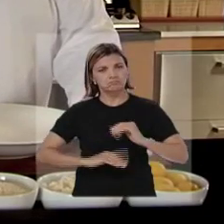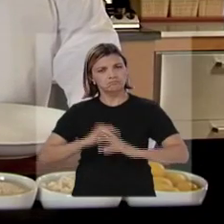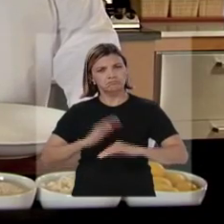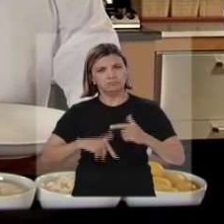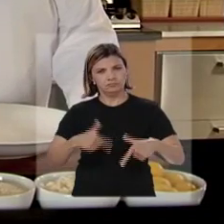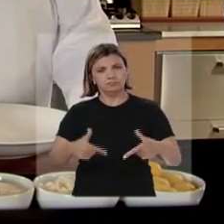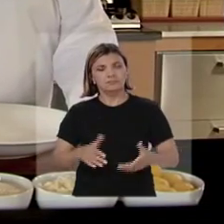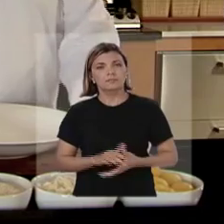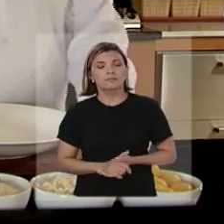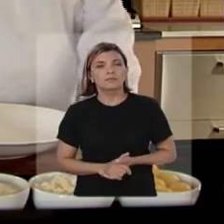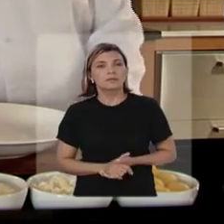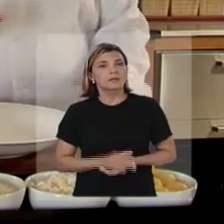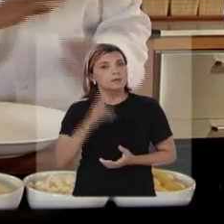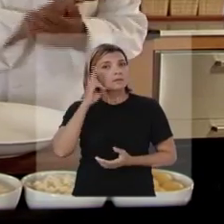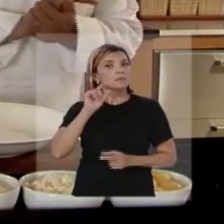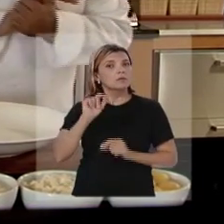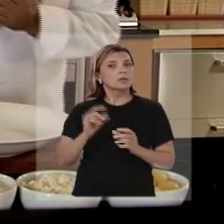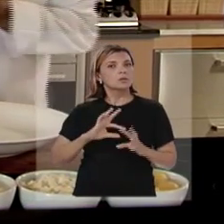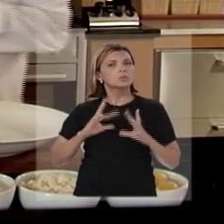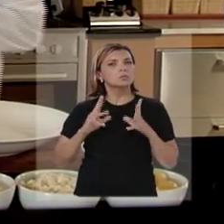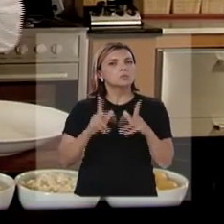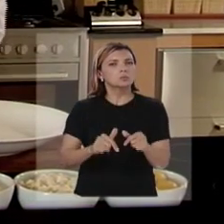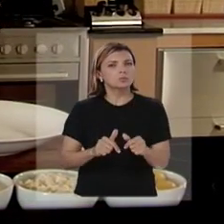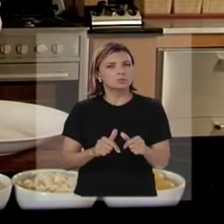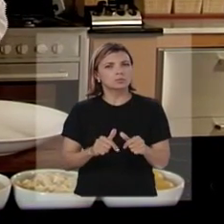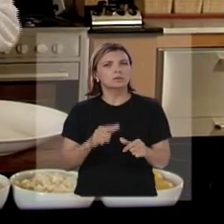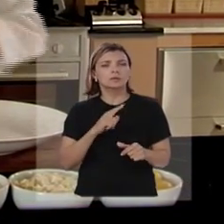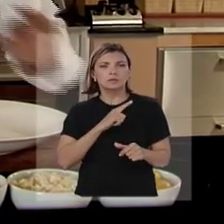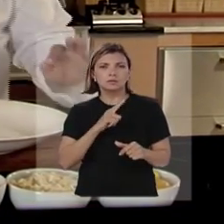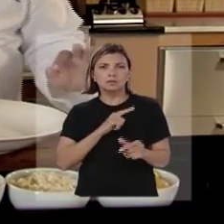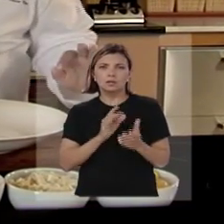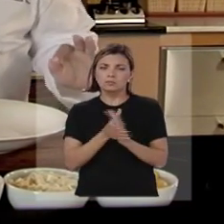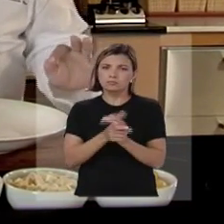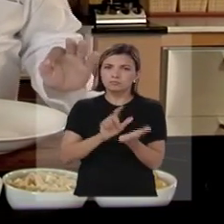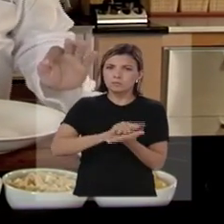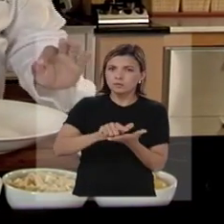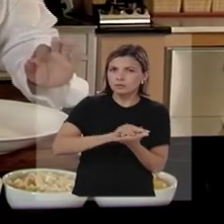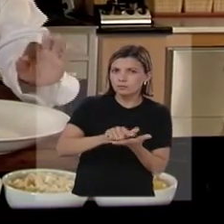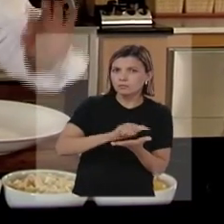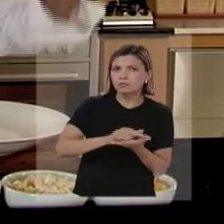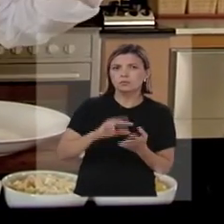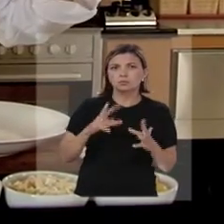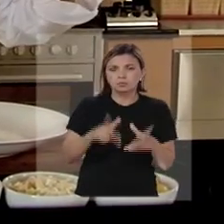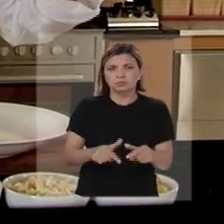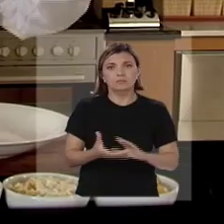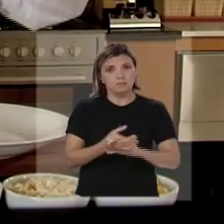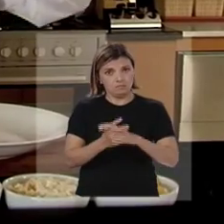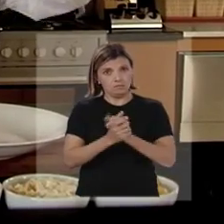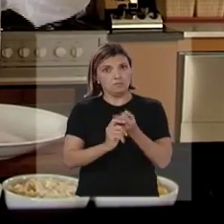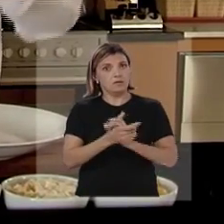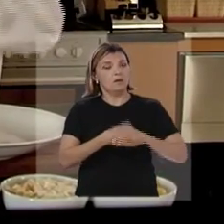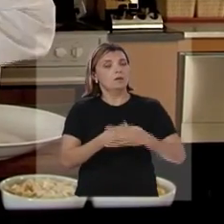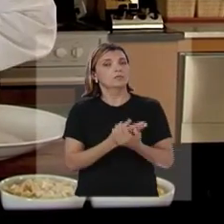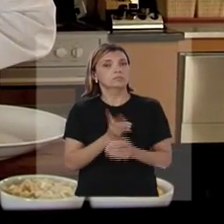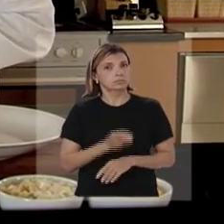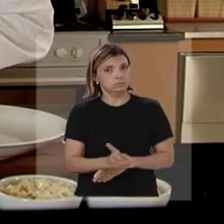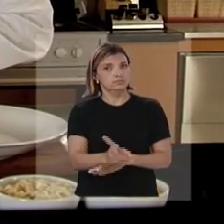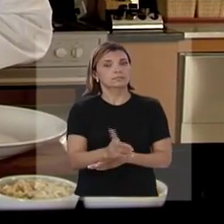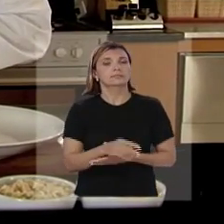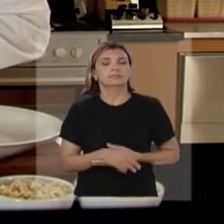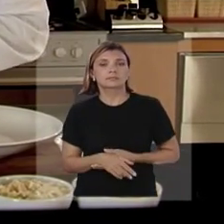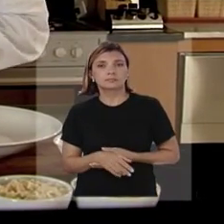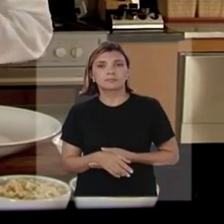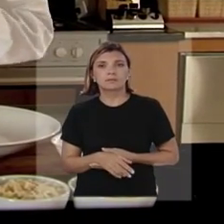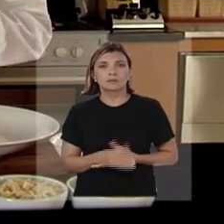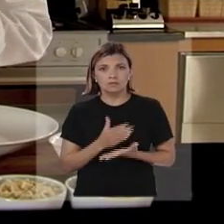Mãos à obra. Lembrando que todos os ingredientes têm que estar devidamente higienizados. E uma coisa, Mãos sempre